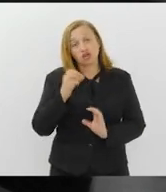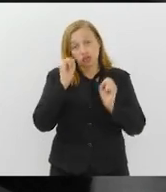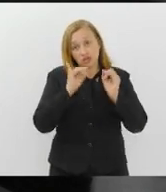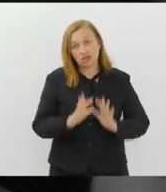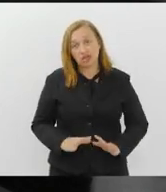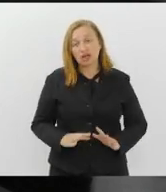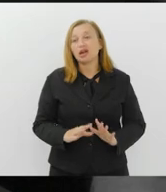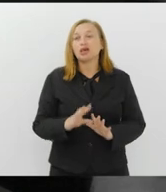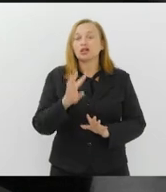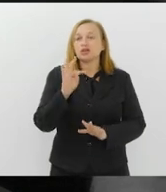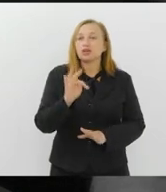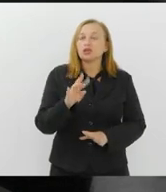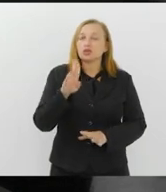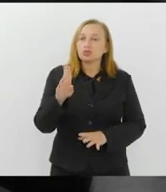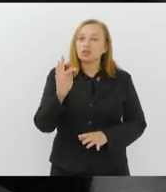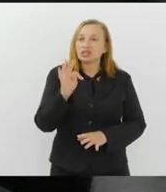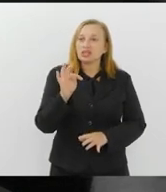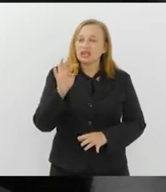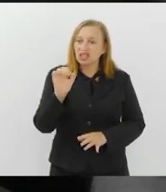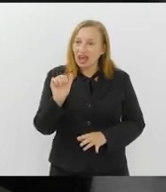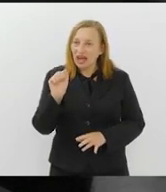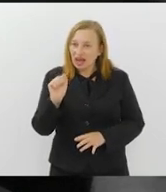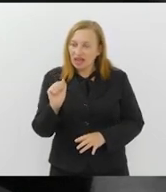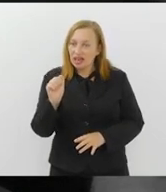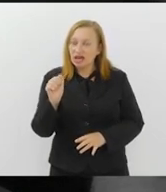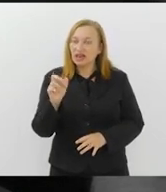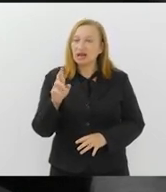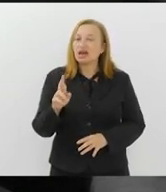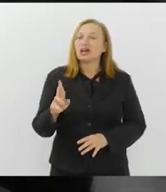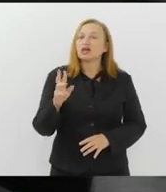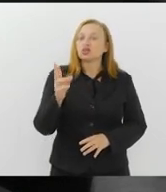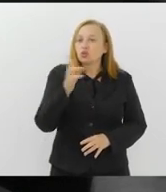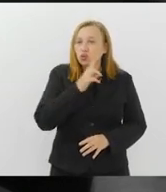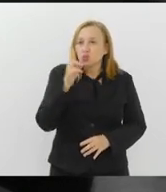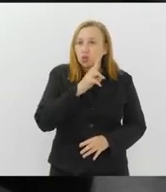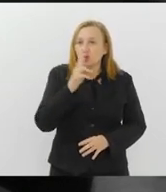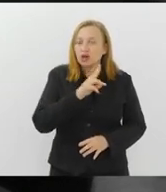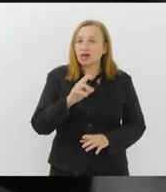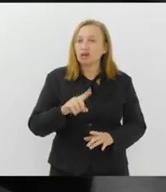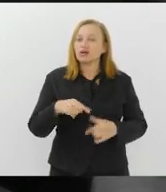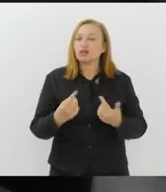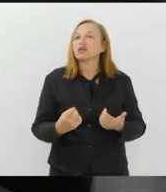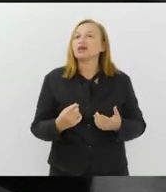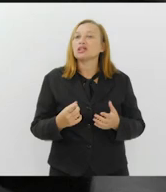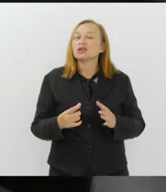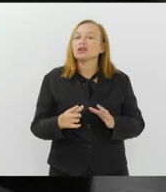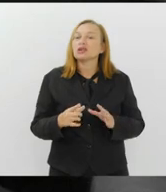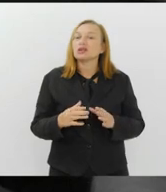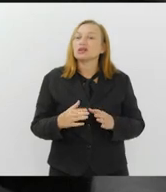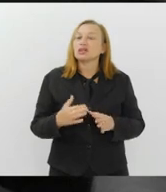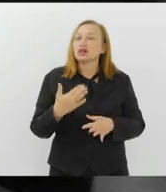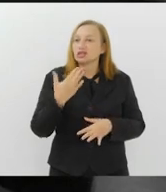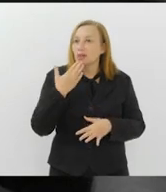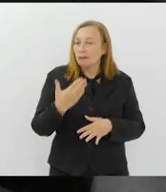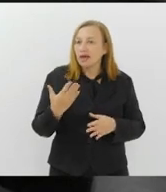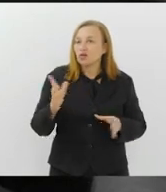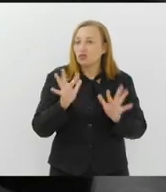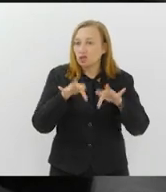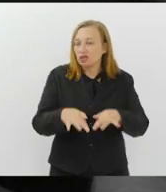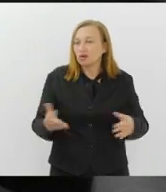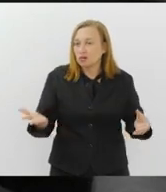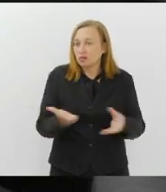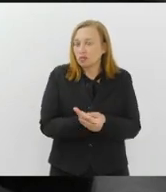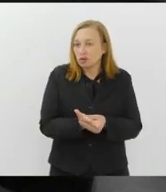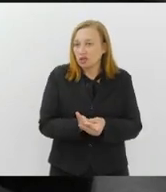Uma tutela de urgência, ela é um instituto jurídico capaz de antecipar aquilo que a gente pede ao final do processo, para o início